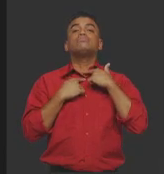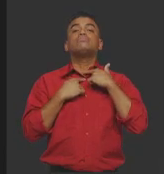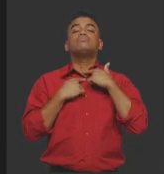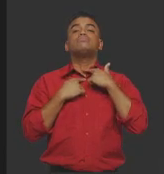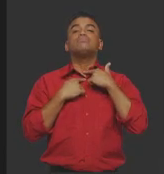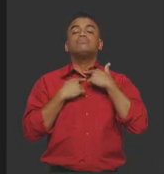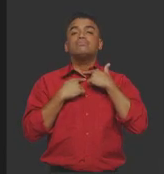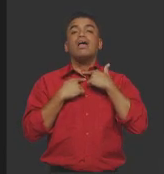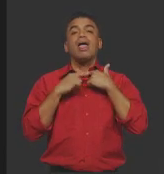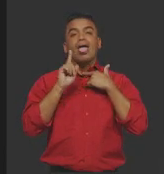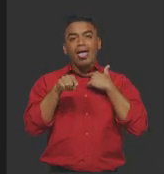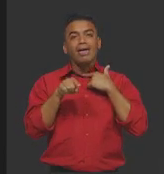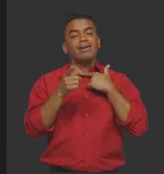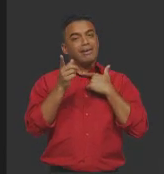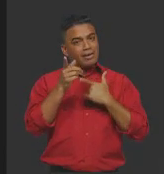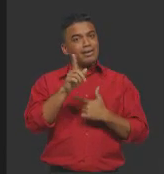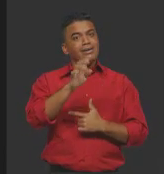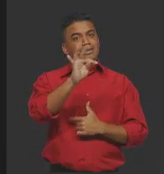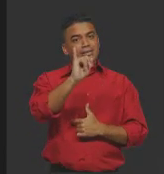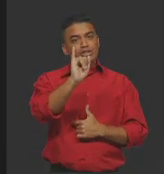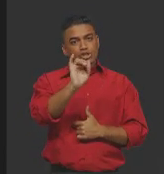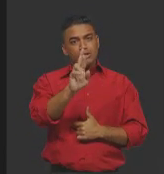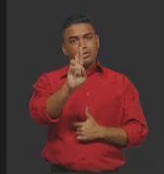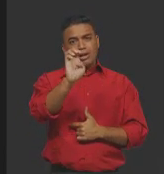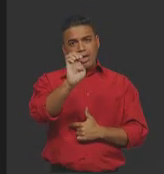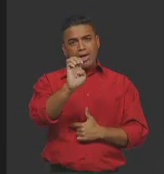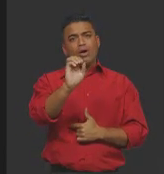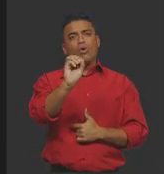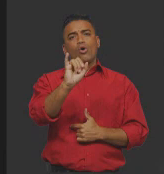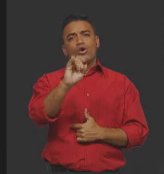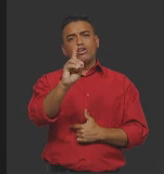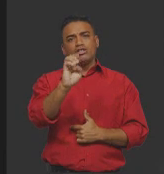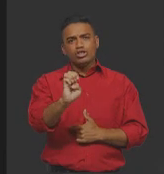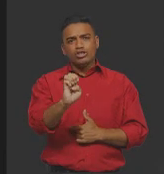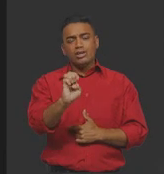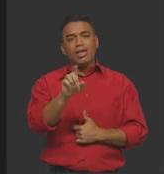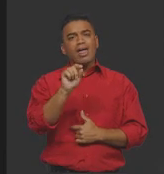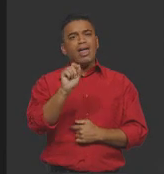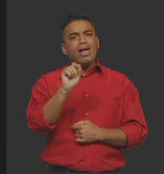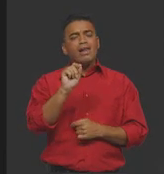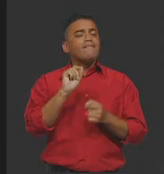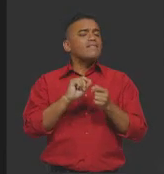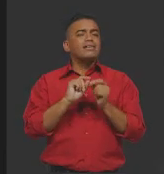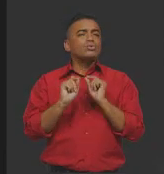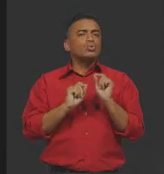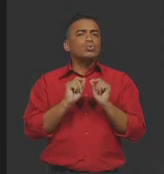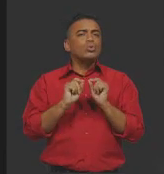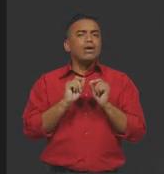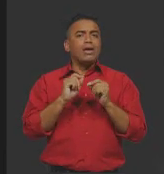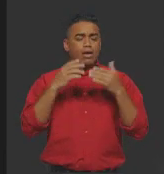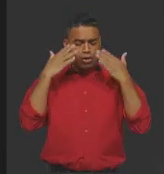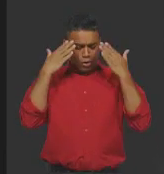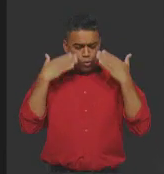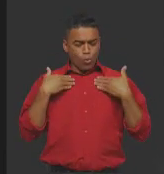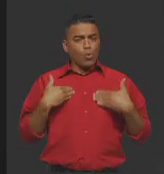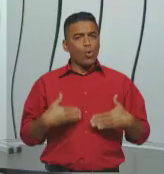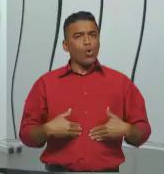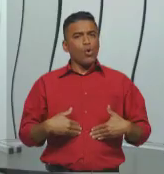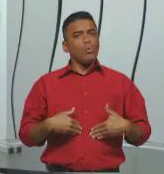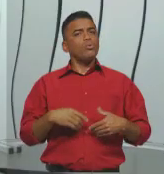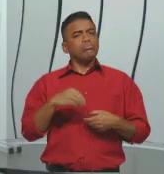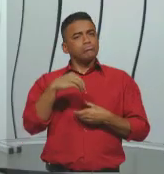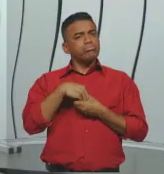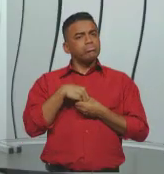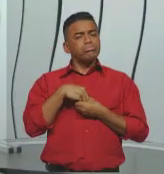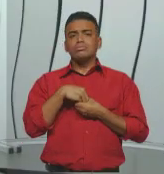tireoide. Ela tem um papel muito importante no que nós chamamos de homeostase do organismo humano,